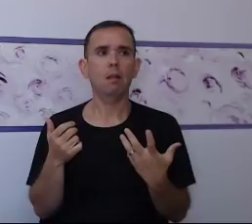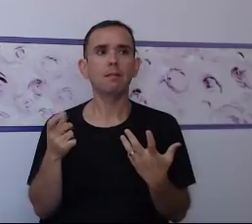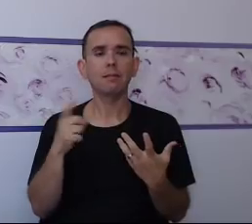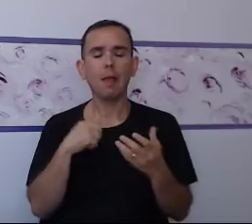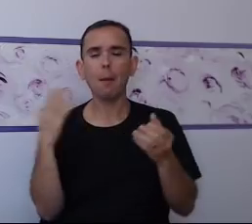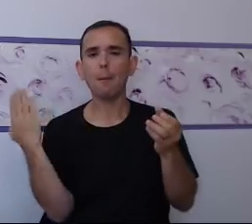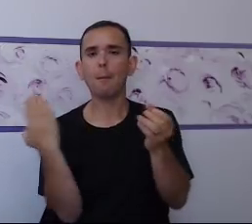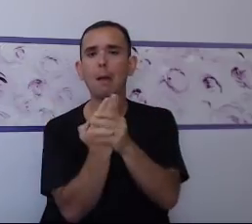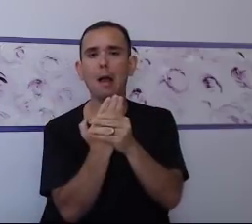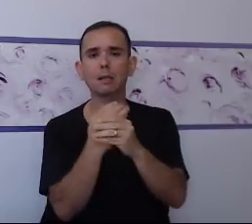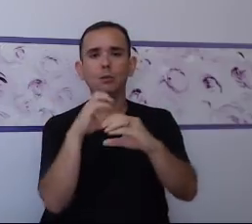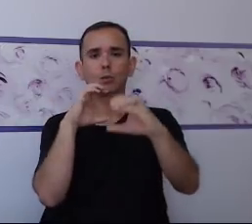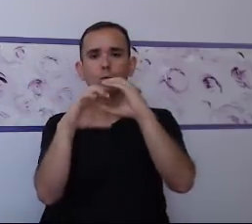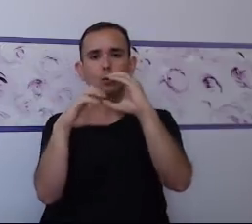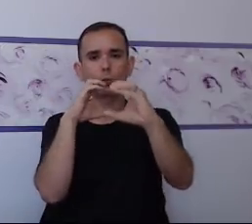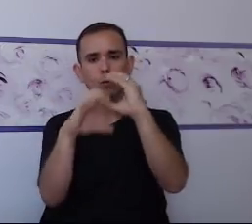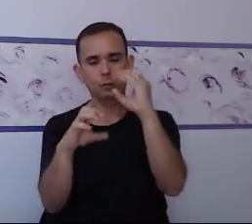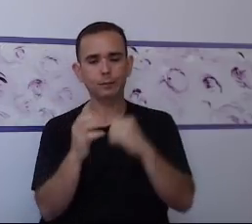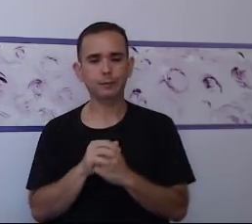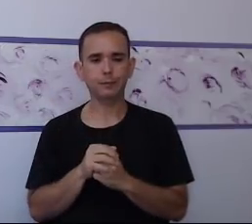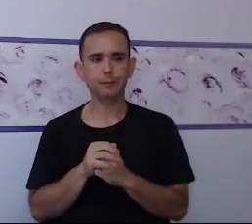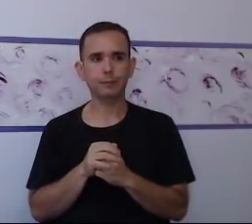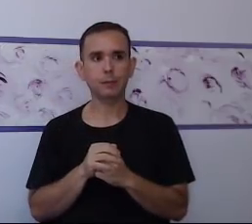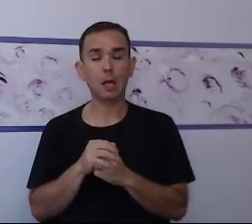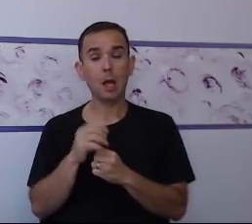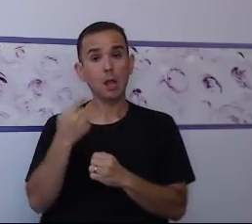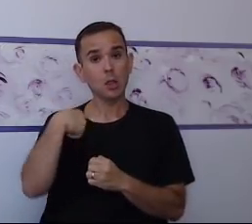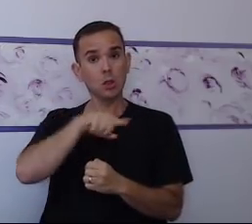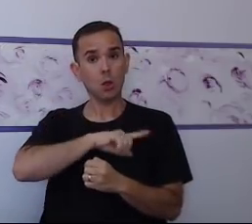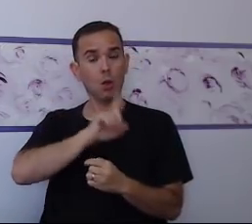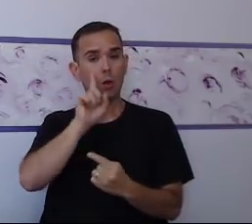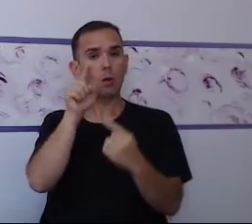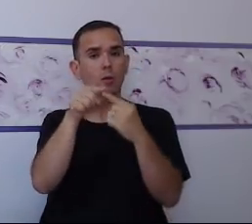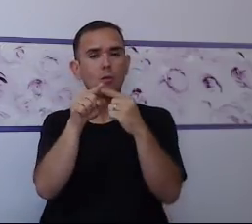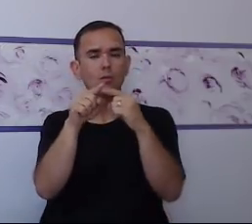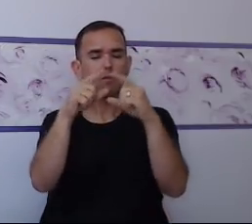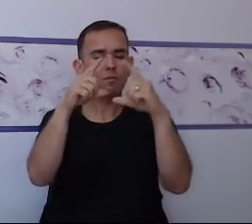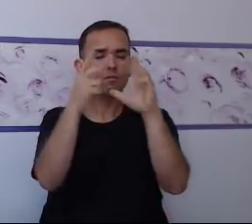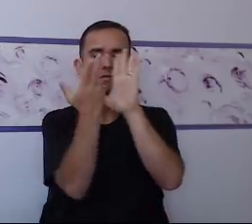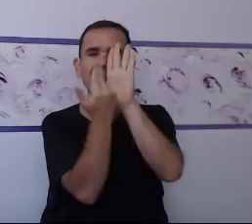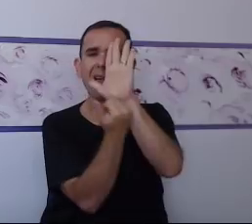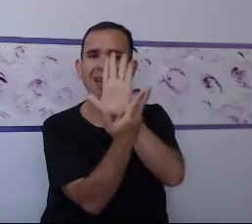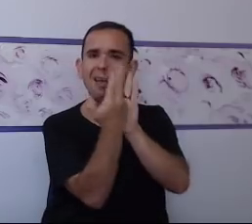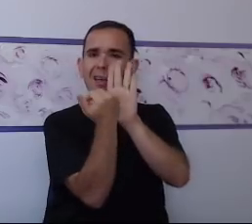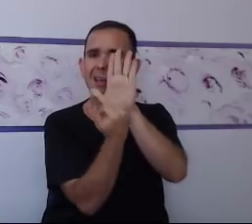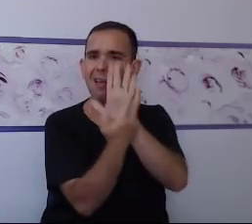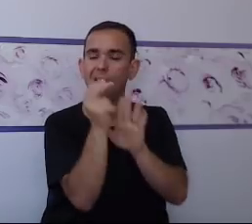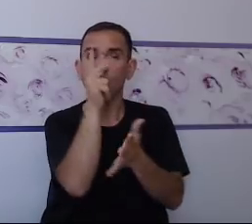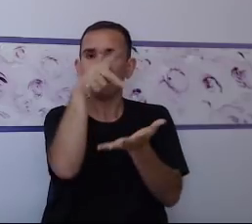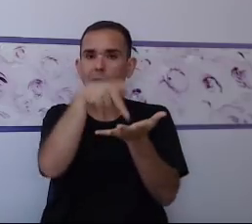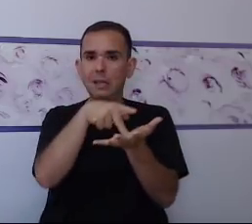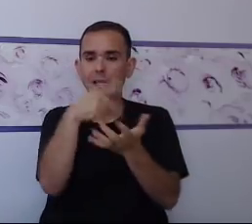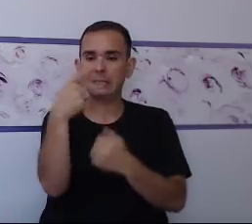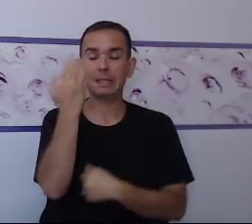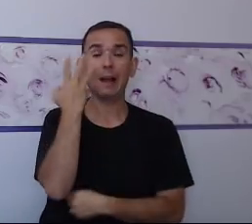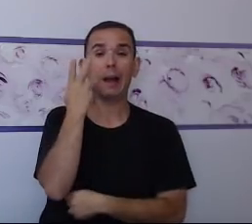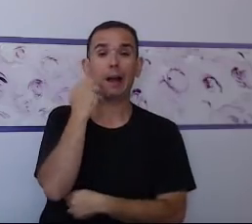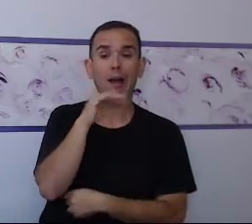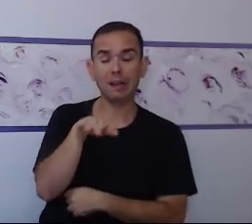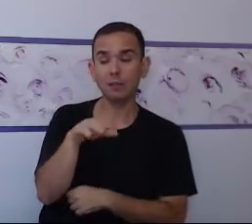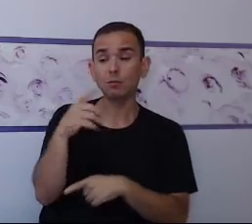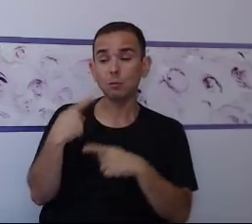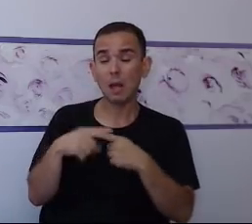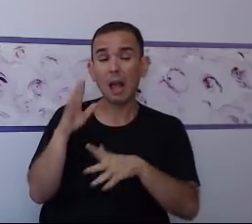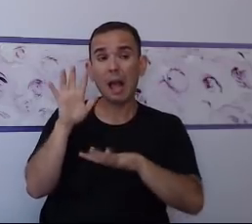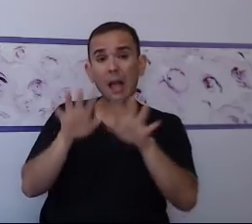pasta de comunicação, que a gente diz. Que a gente trabalha a partir de figuras reais da criança. Porque muitas